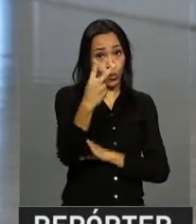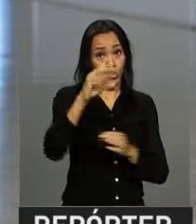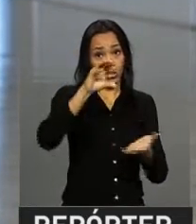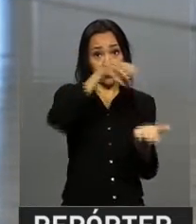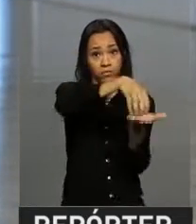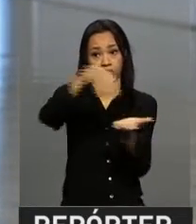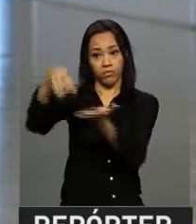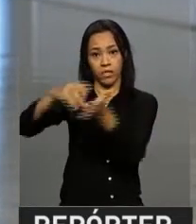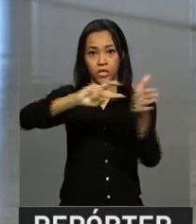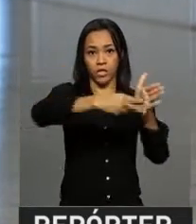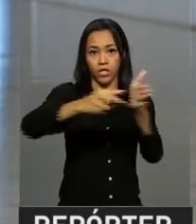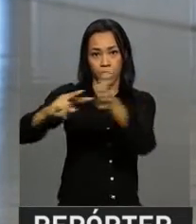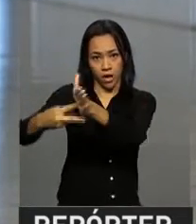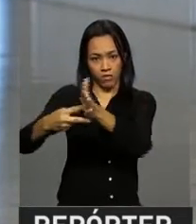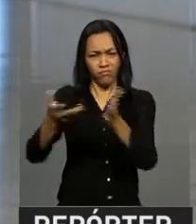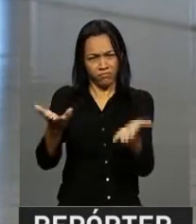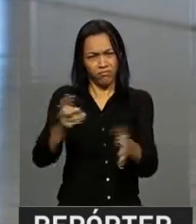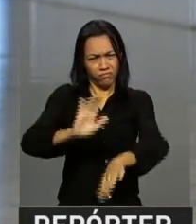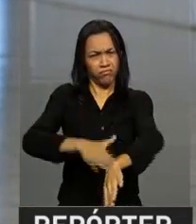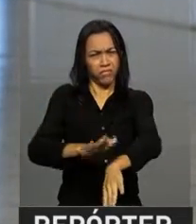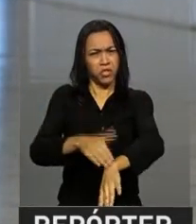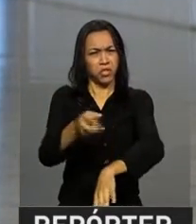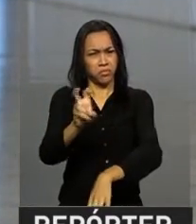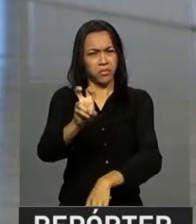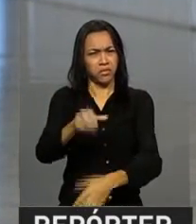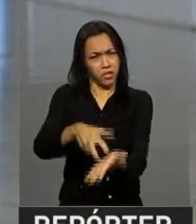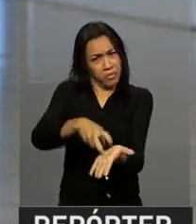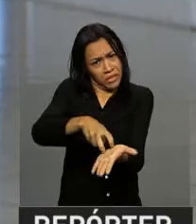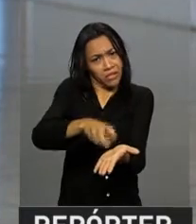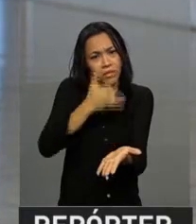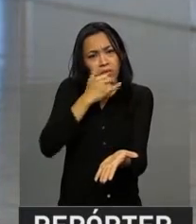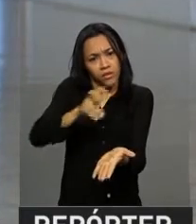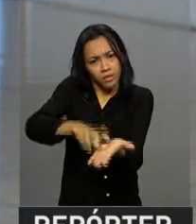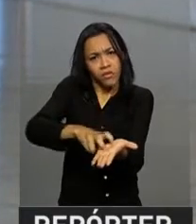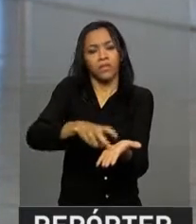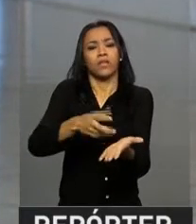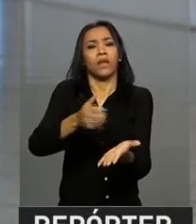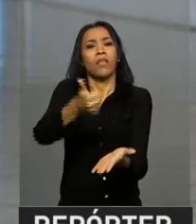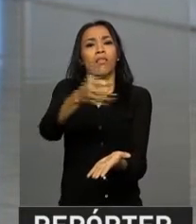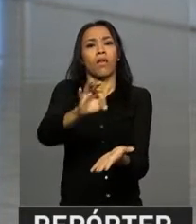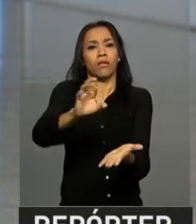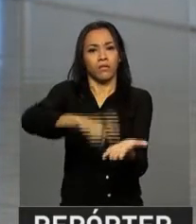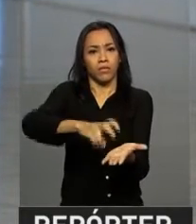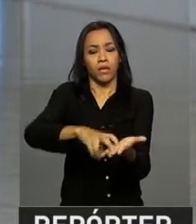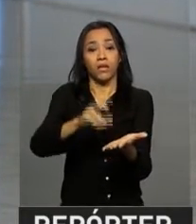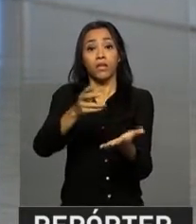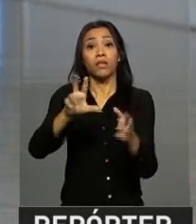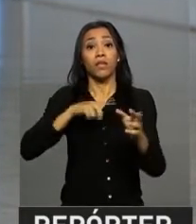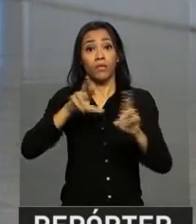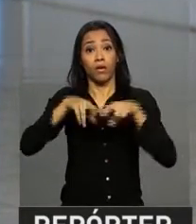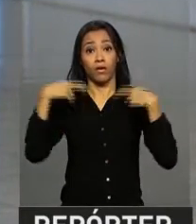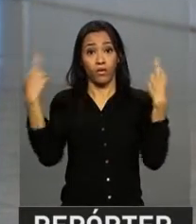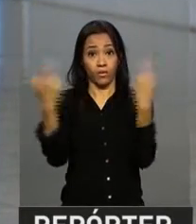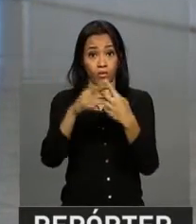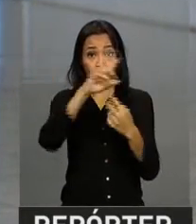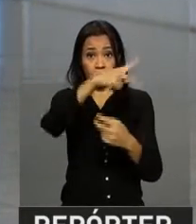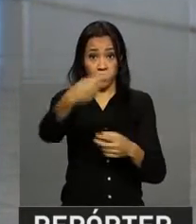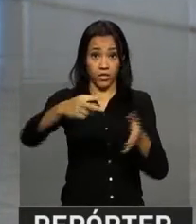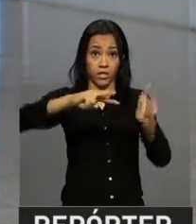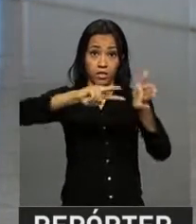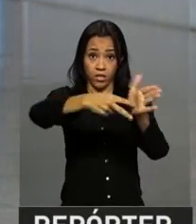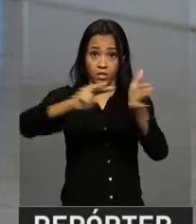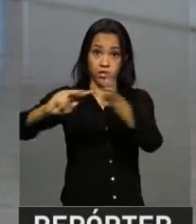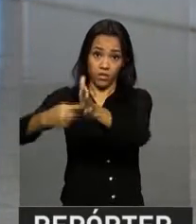Agora pela manhã, daqui a pouco, por volta depois das 10 horas, o ministro se reúne com dirigentes da Força Sindical em São Paulo.